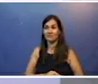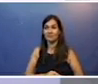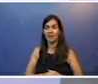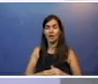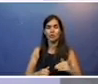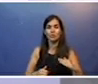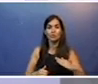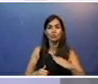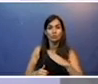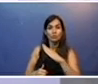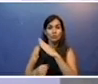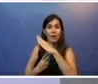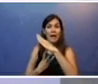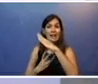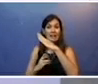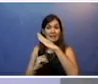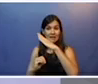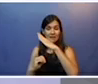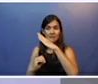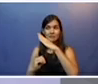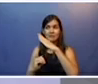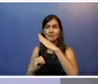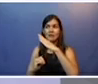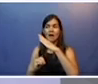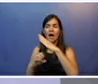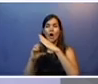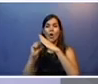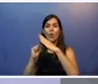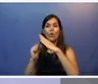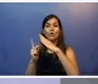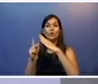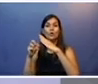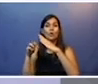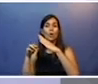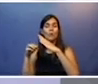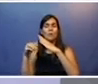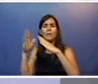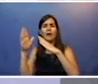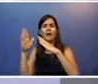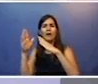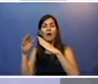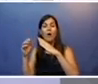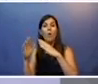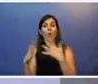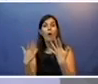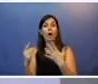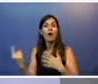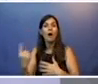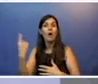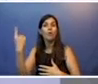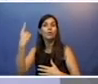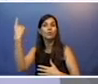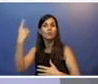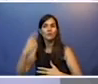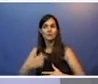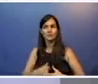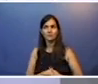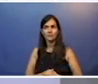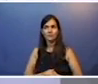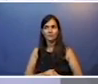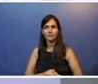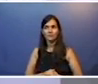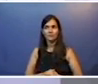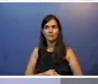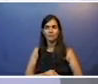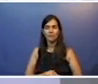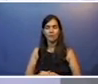graus. Percorreu 8 km, ele quer saber a altura. Então vamos analisar. Esse x, ó, ele está na frente do